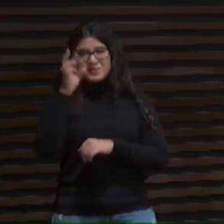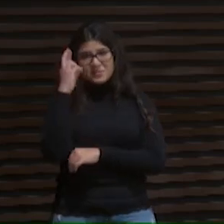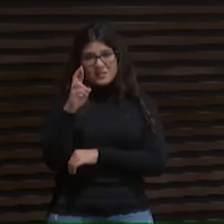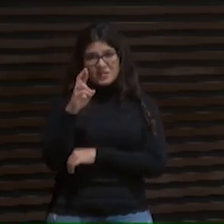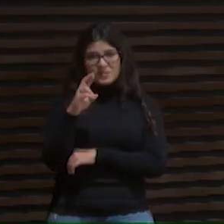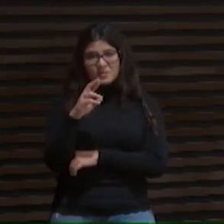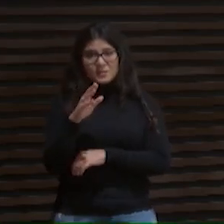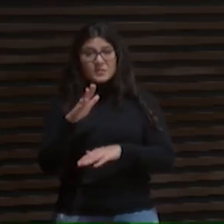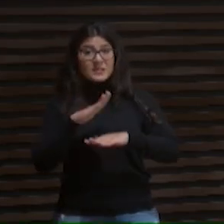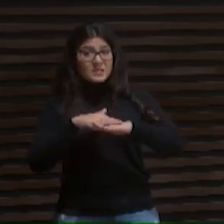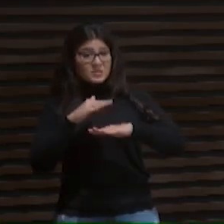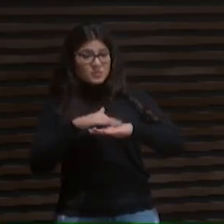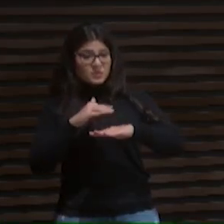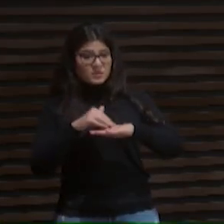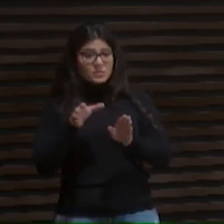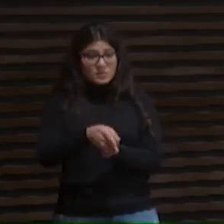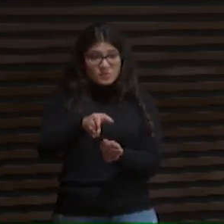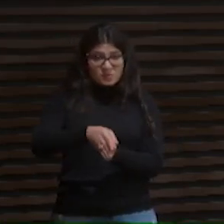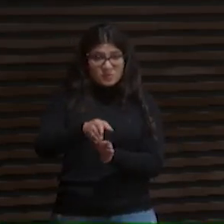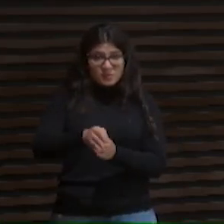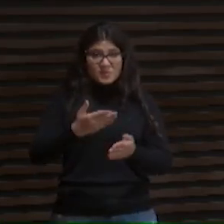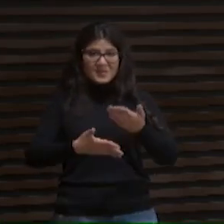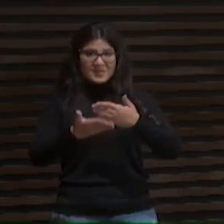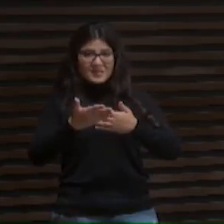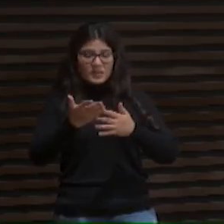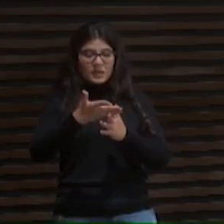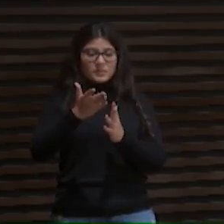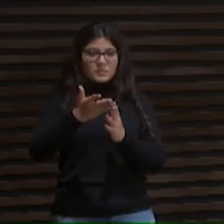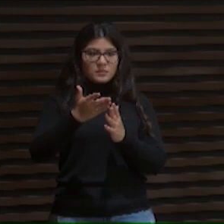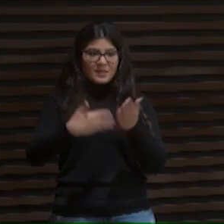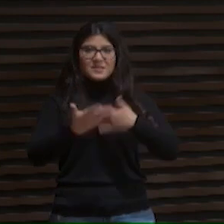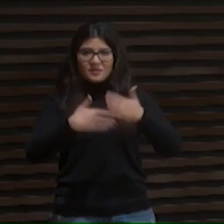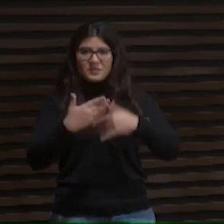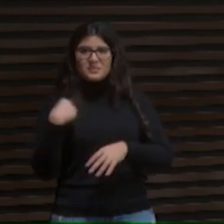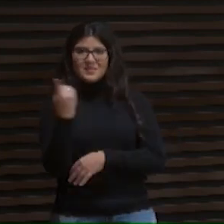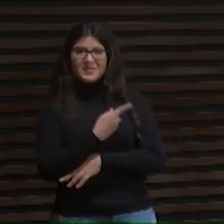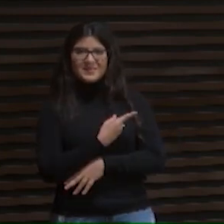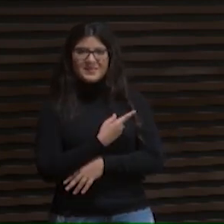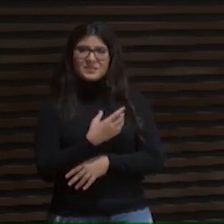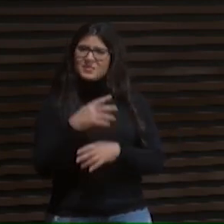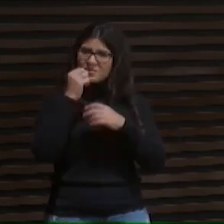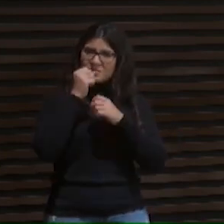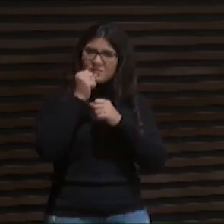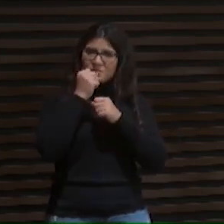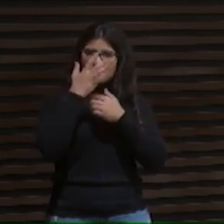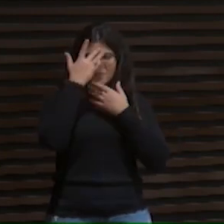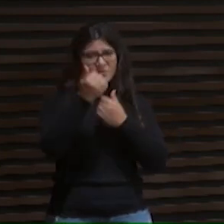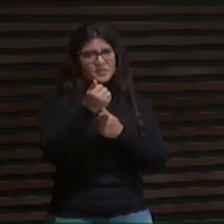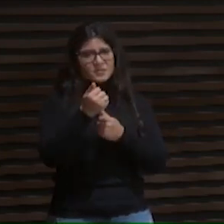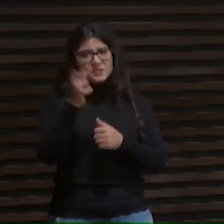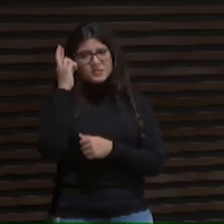exortando por meio de nós. Olha que forte isso. É o Senhor abrindo a